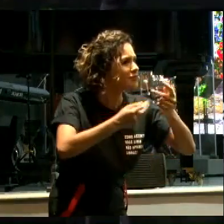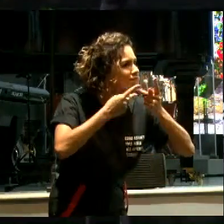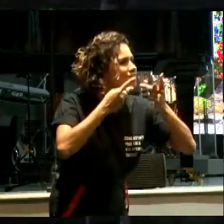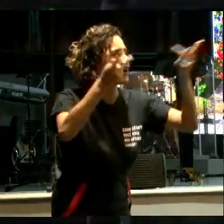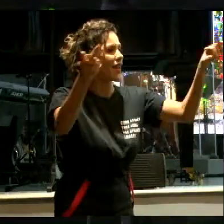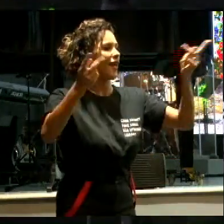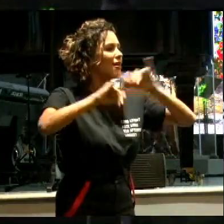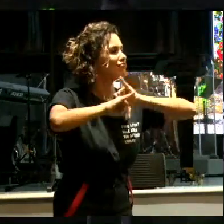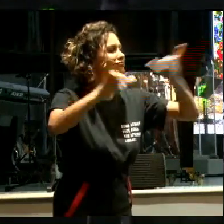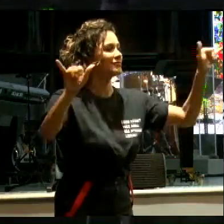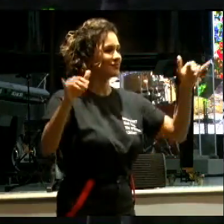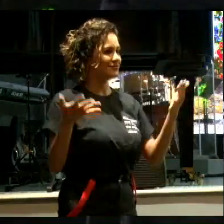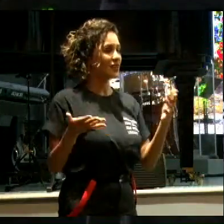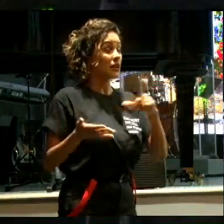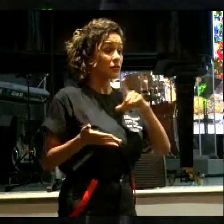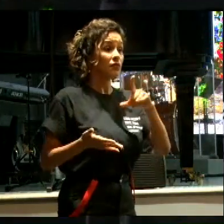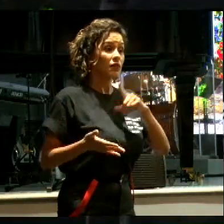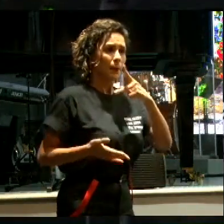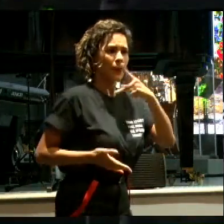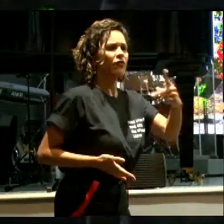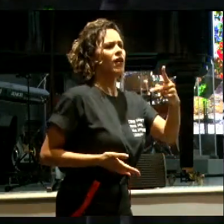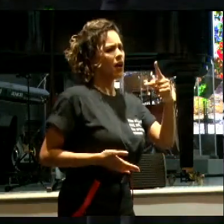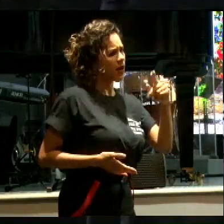Há cura aqui nessa terra.